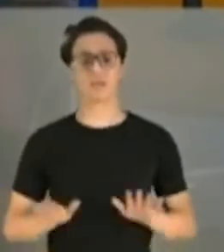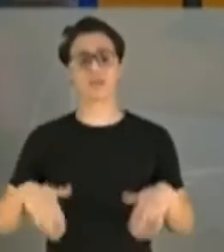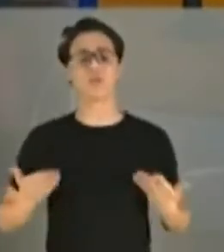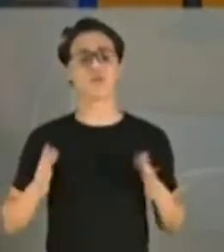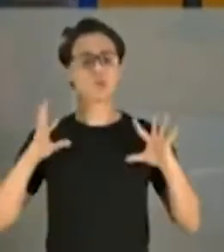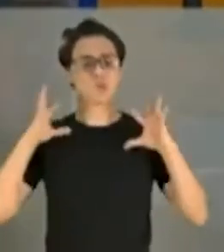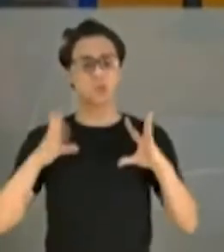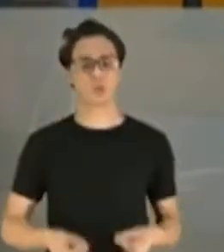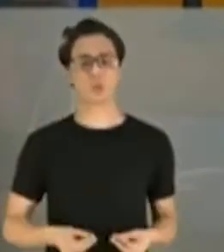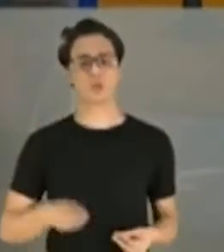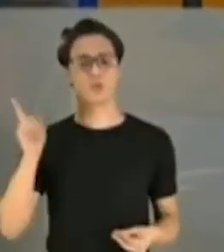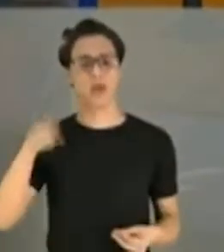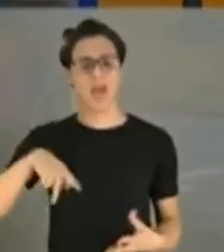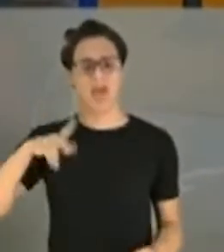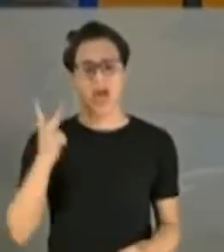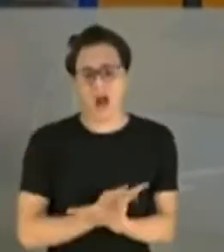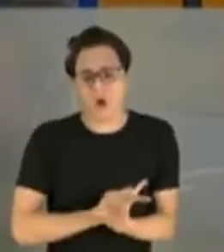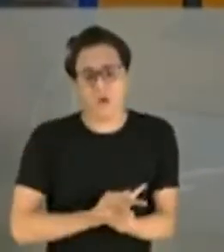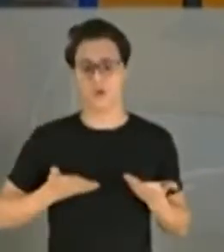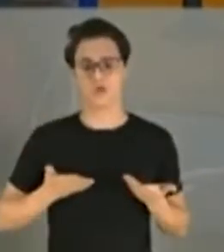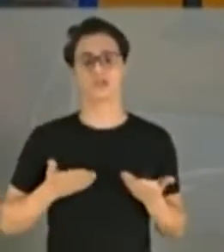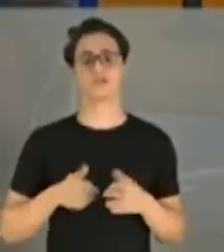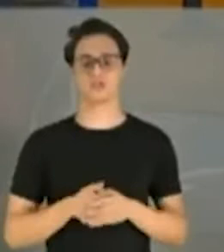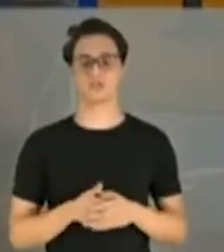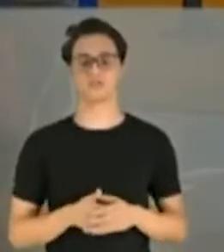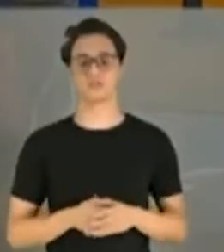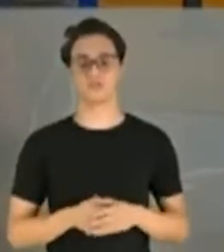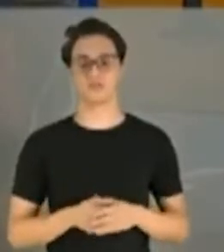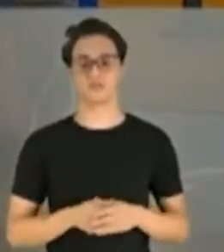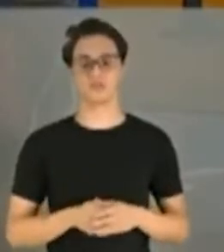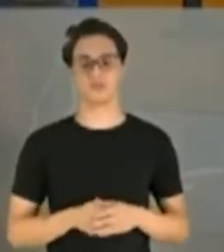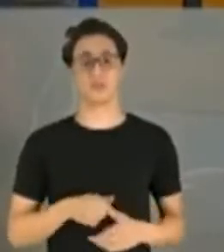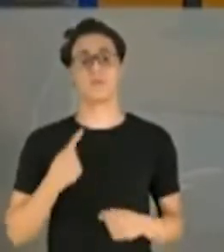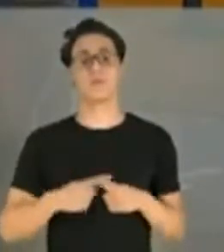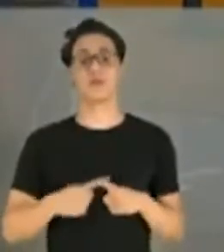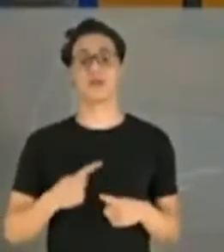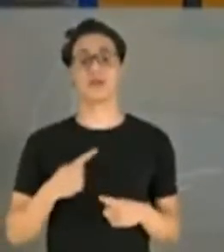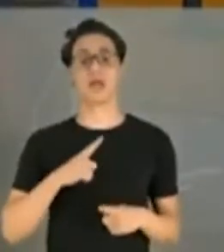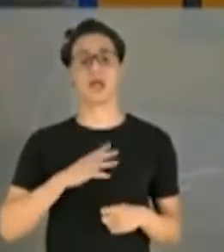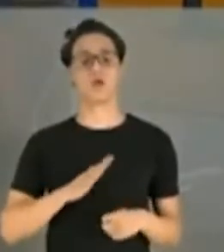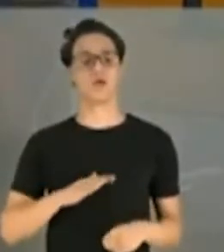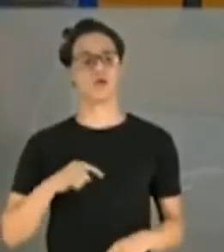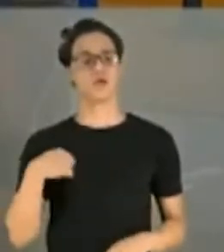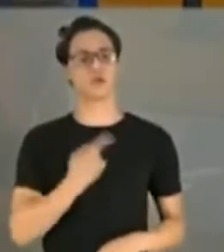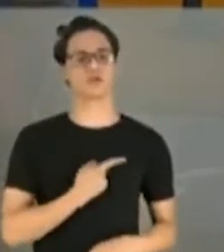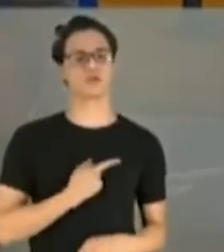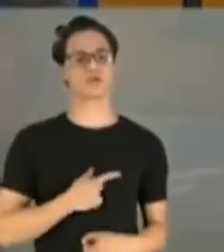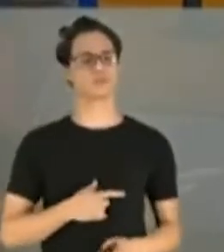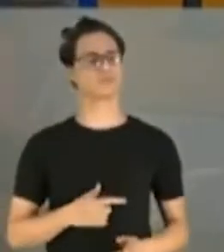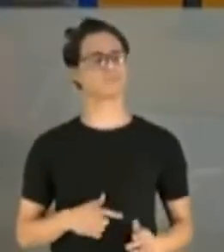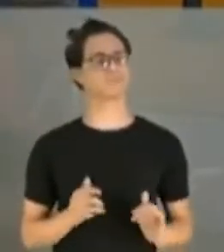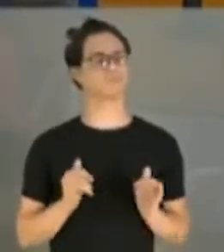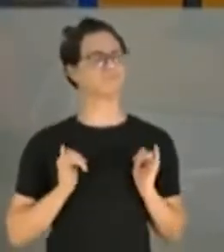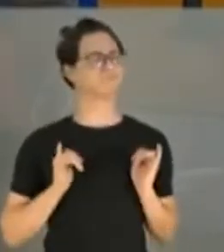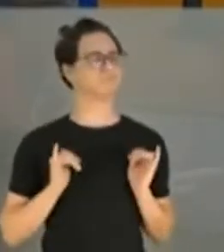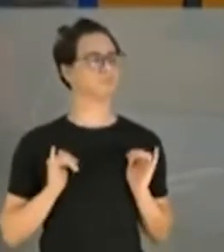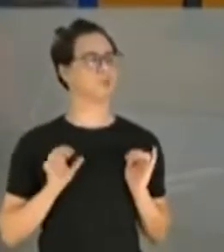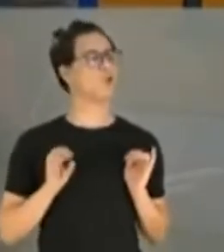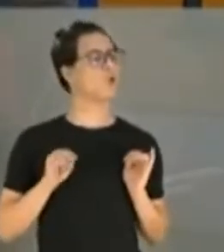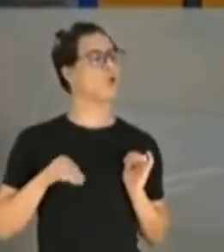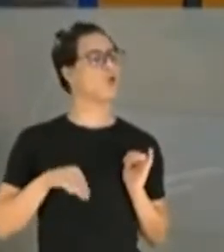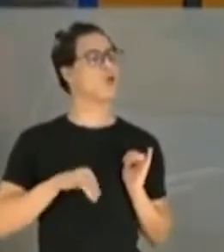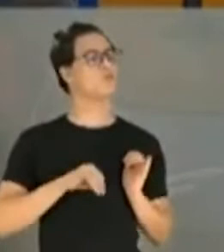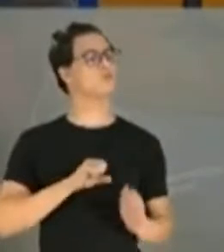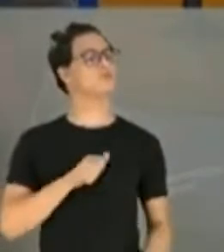está acontecendo, senador Marcos Duval, por uma omissão nossa, do Senado Federal, que fica